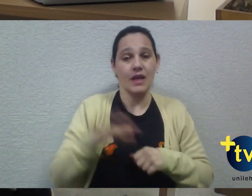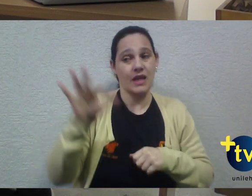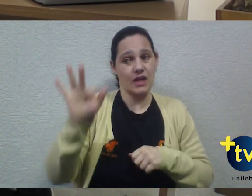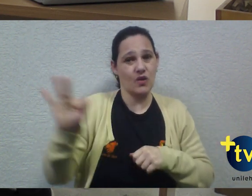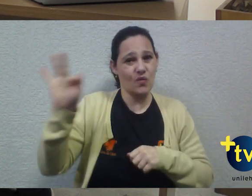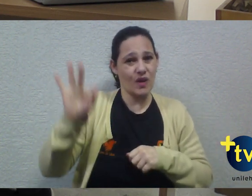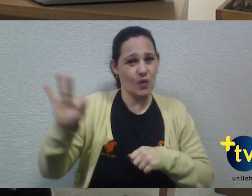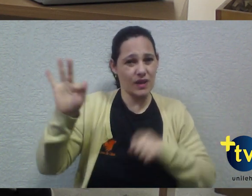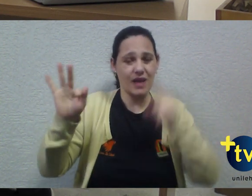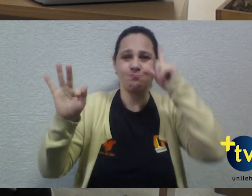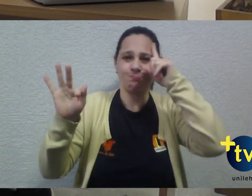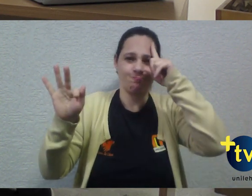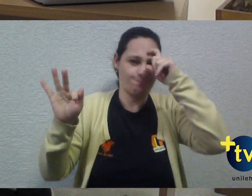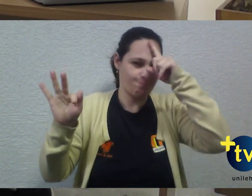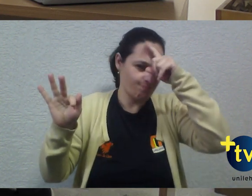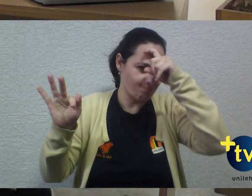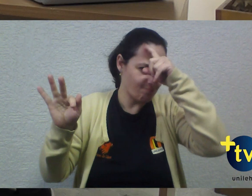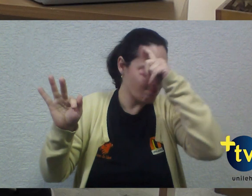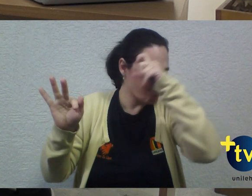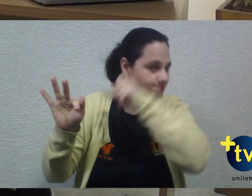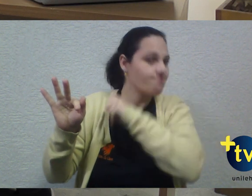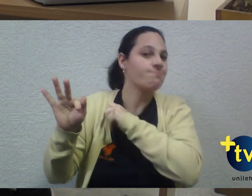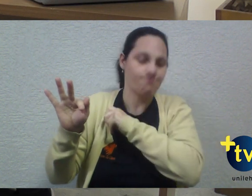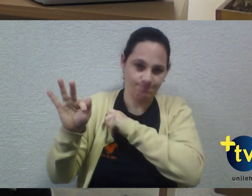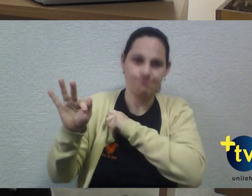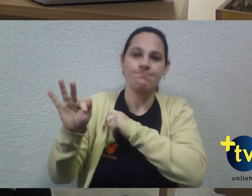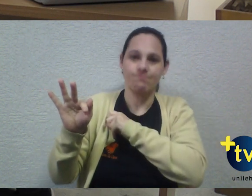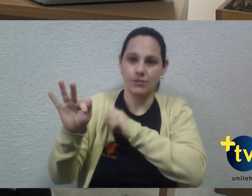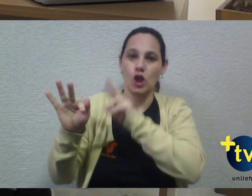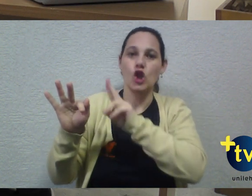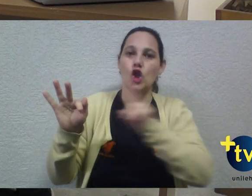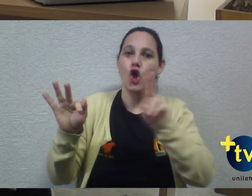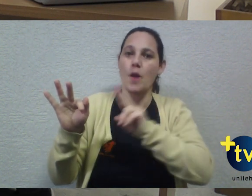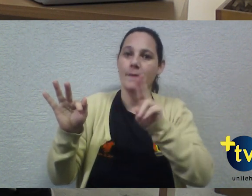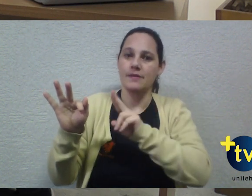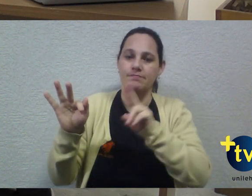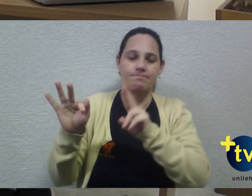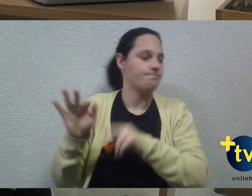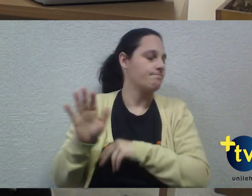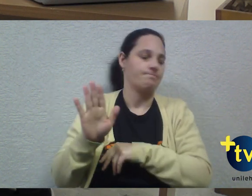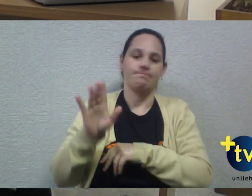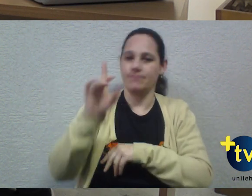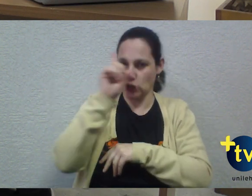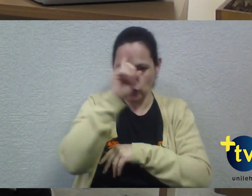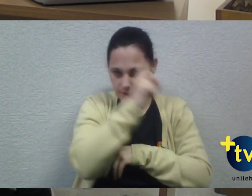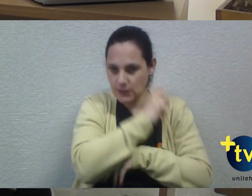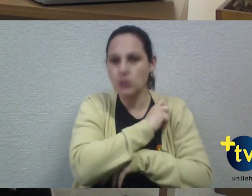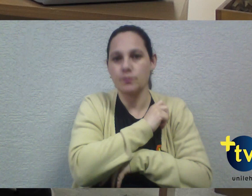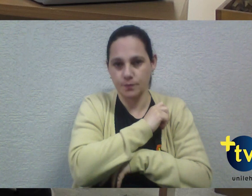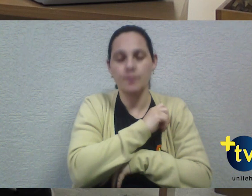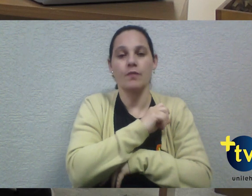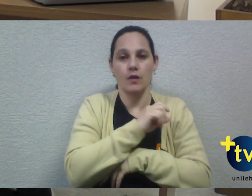de graduação, é bem difícil você achar cursos que tenham exatamente esse nome dentro das